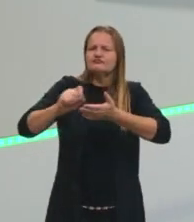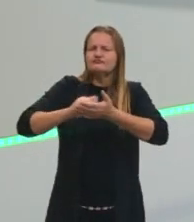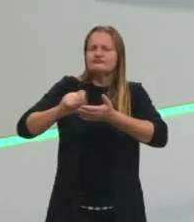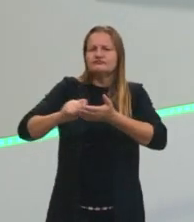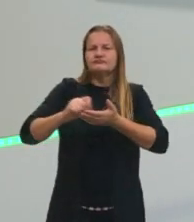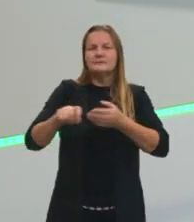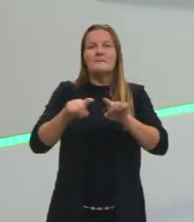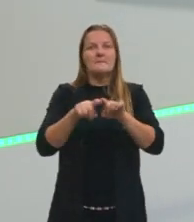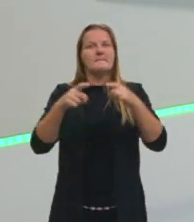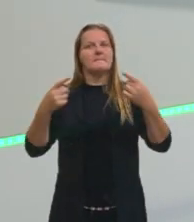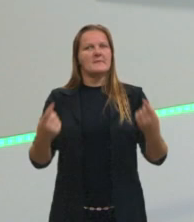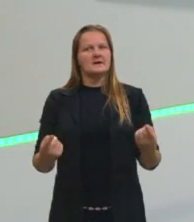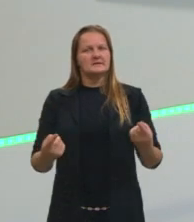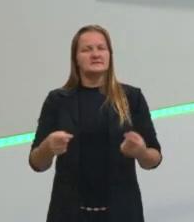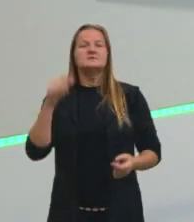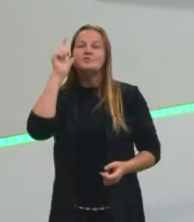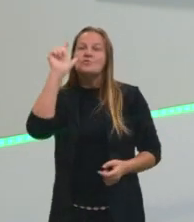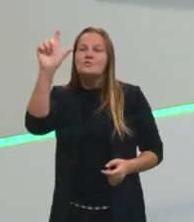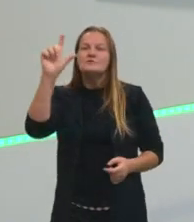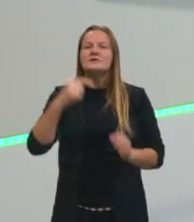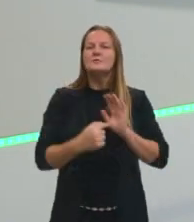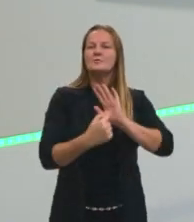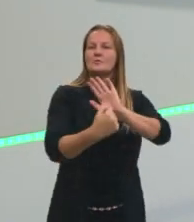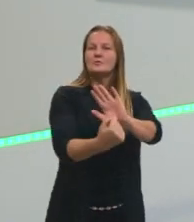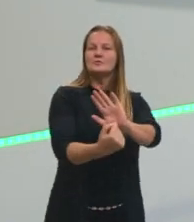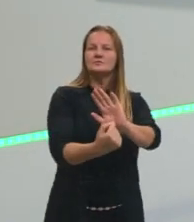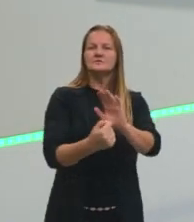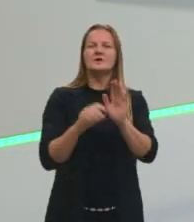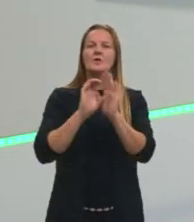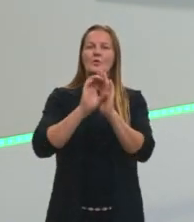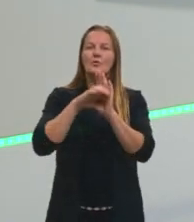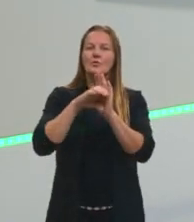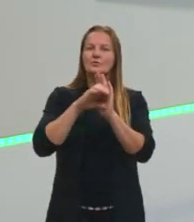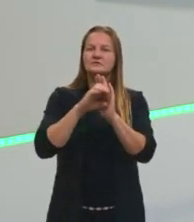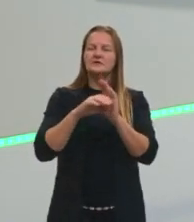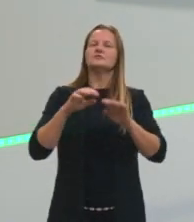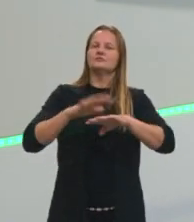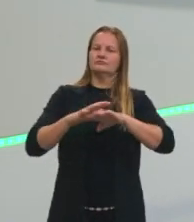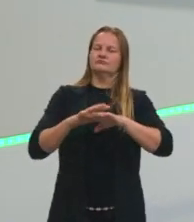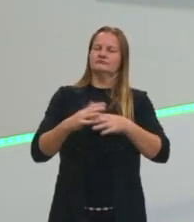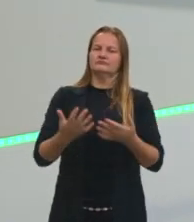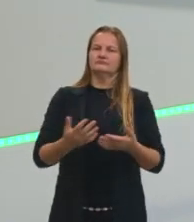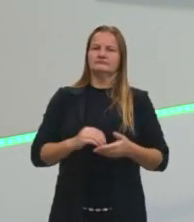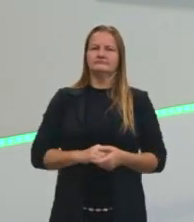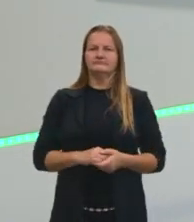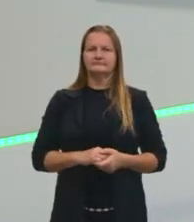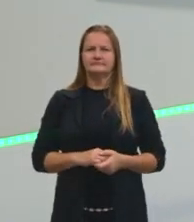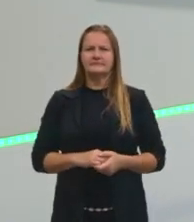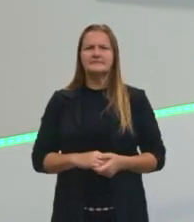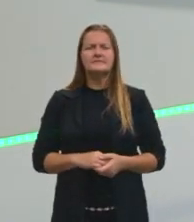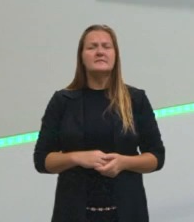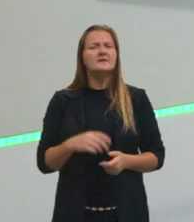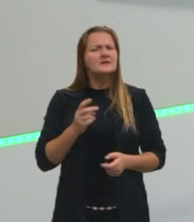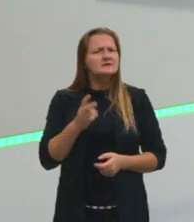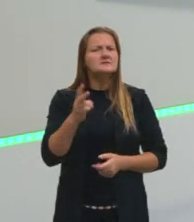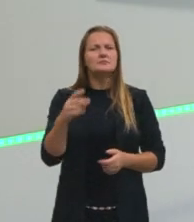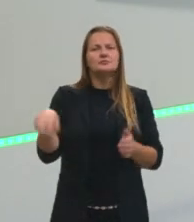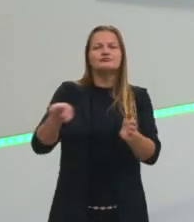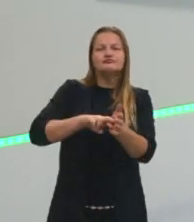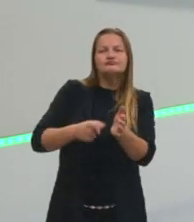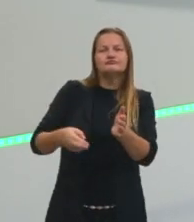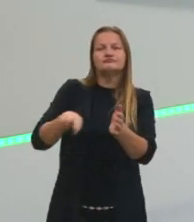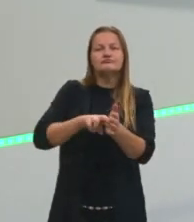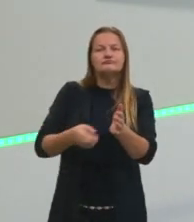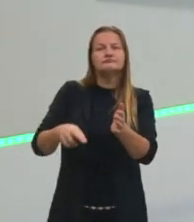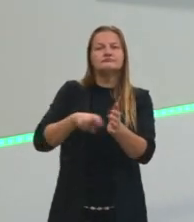mas a gente também consegue mostrar esse conceito de forma matemática Então vai ser muito recorrente nas